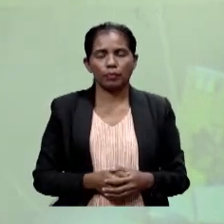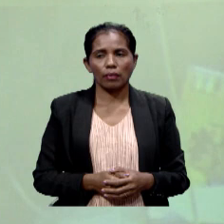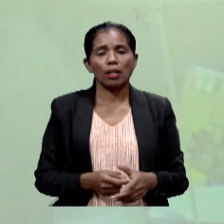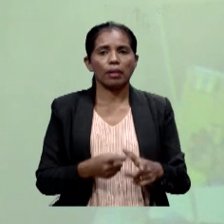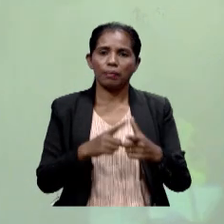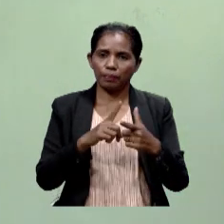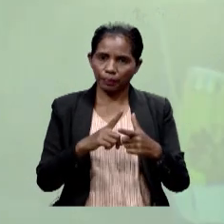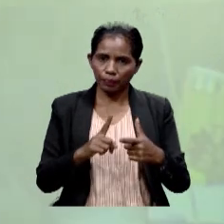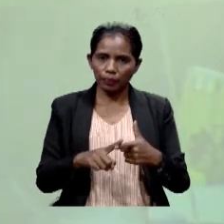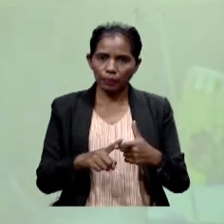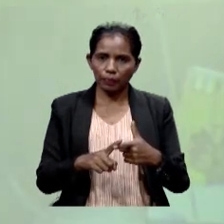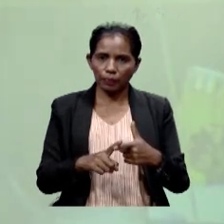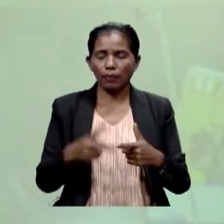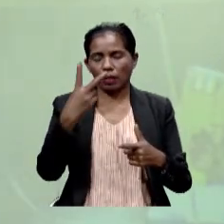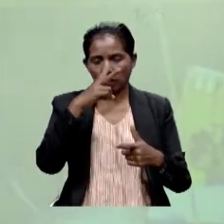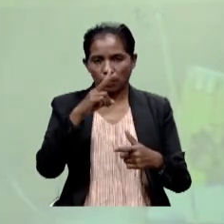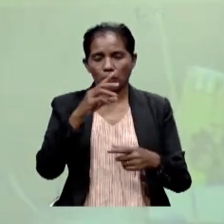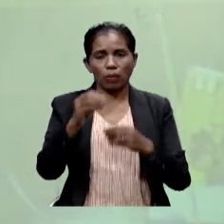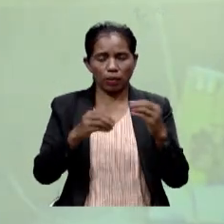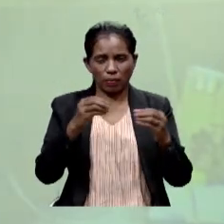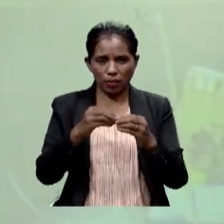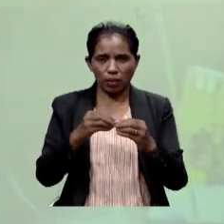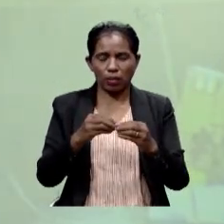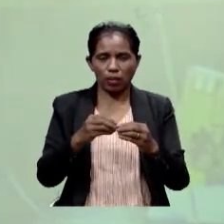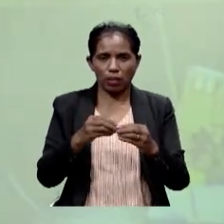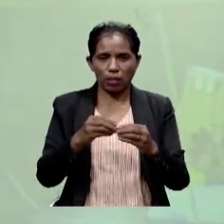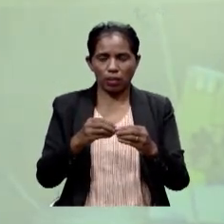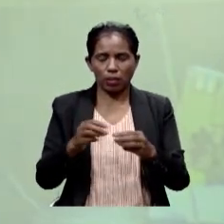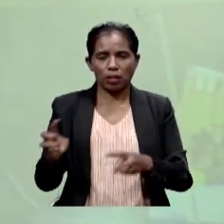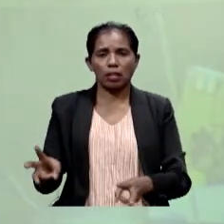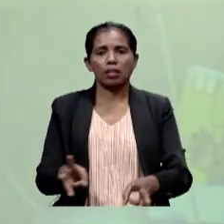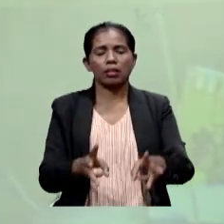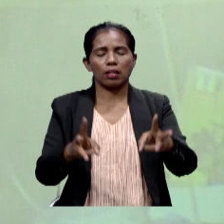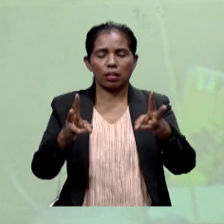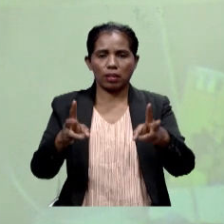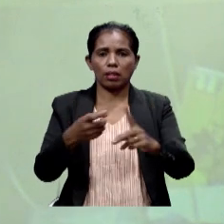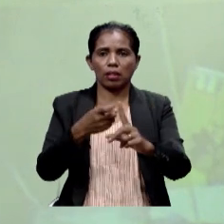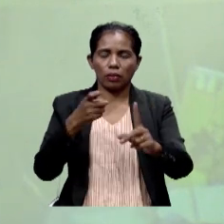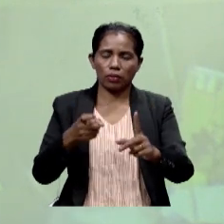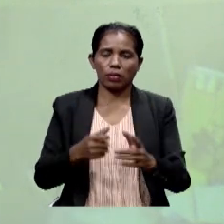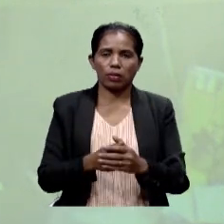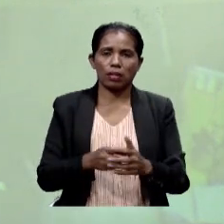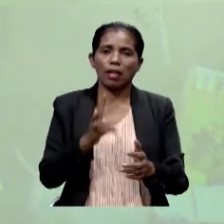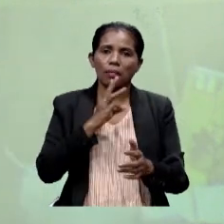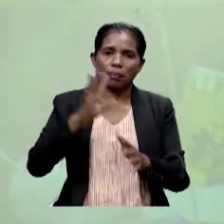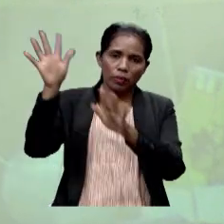depois liga mos istrada ida usi air terjun ne anesan hotse kor